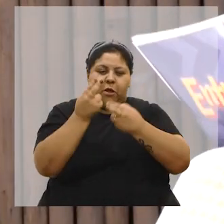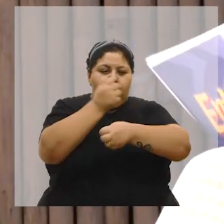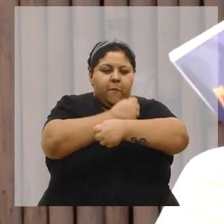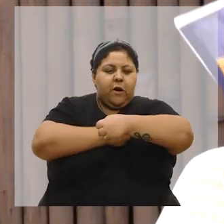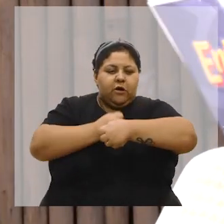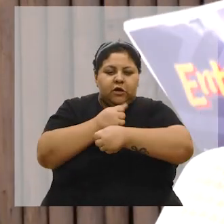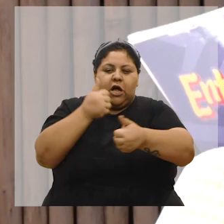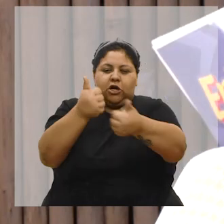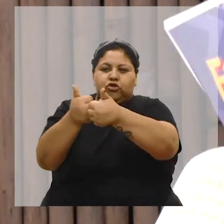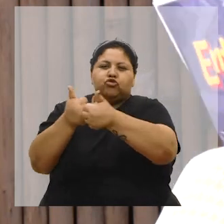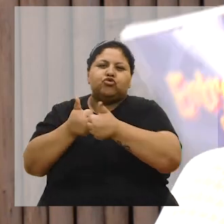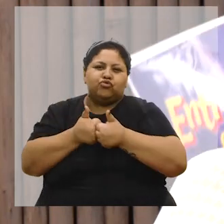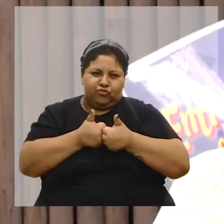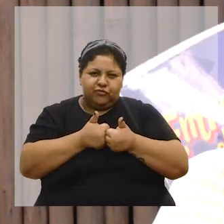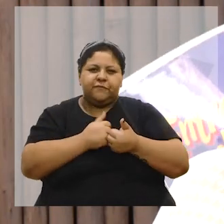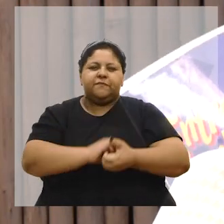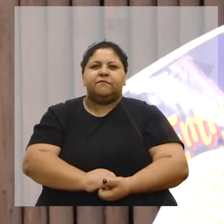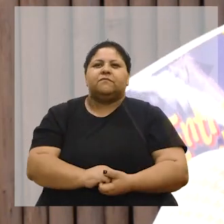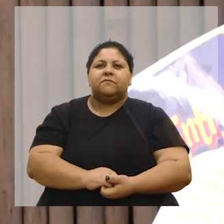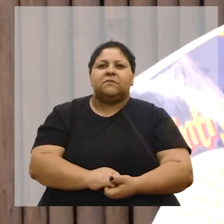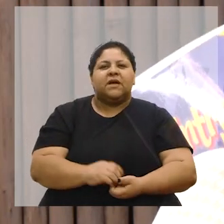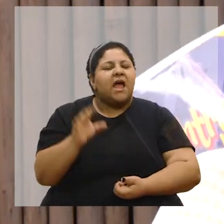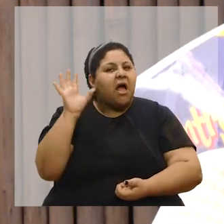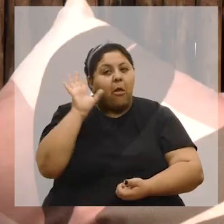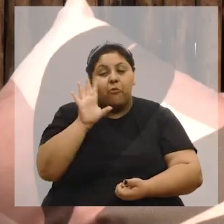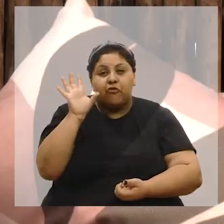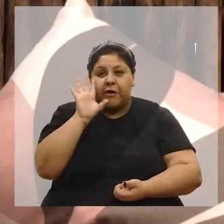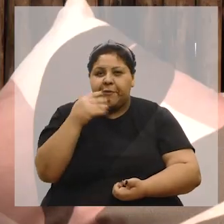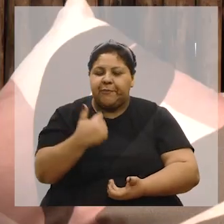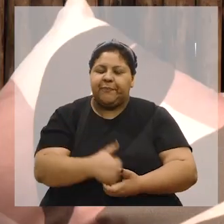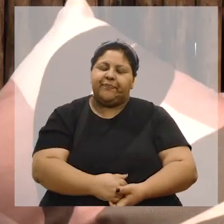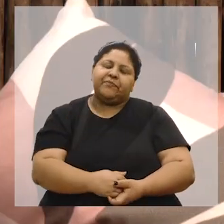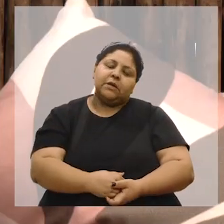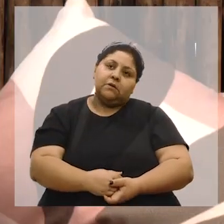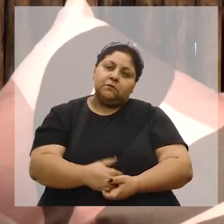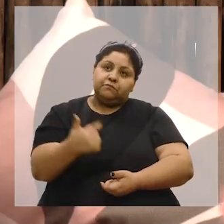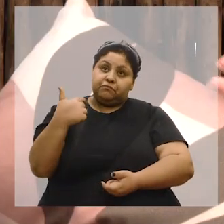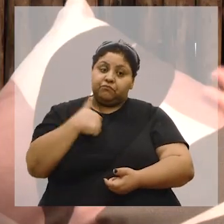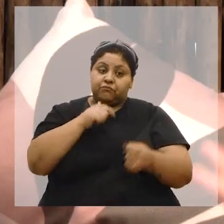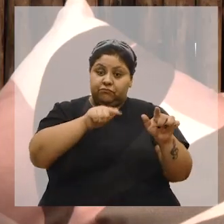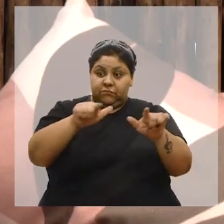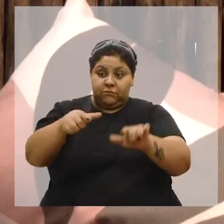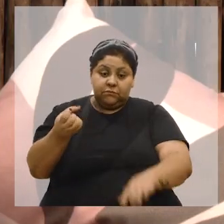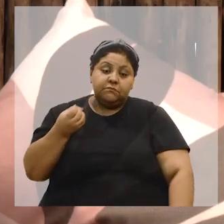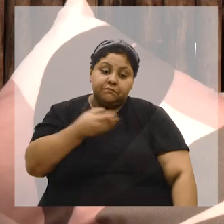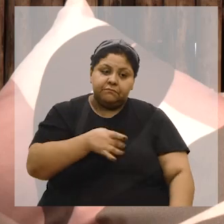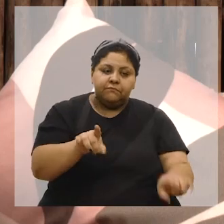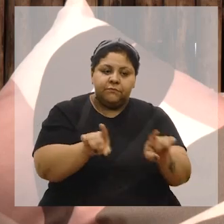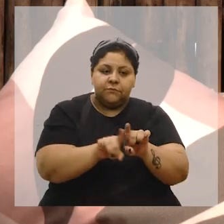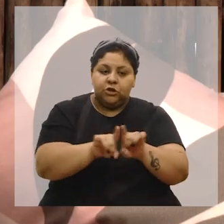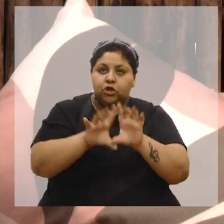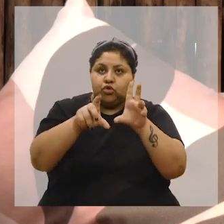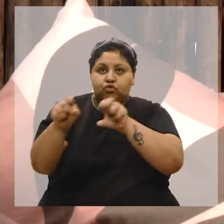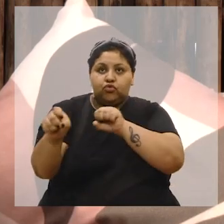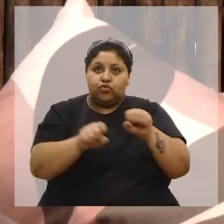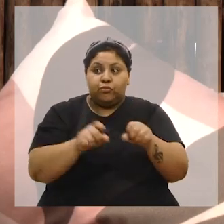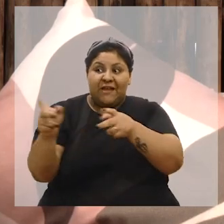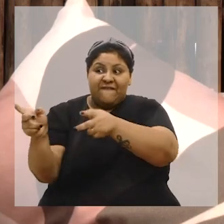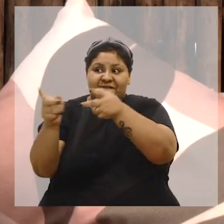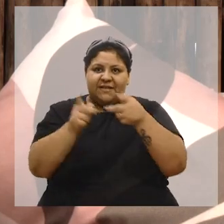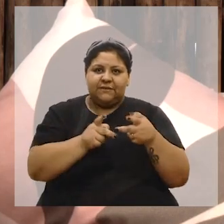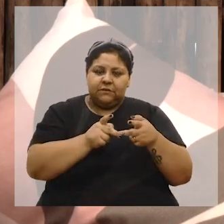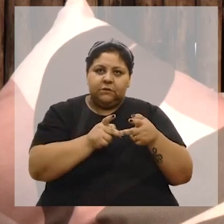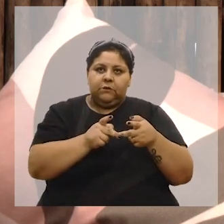pra cozinhar, pra estar junto, enfim. É muito legal, é muito legal. E esses lugares novos, assim, também, tudo que tu